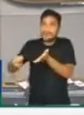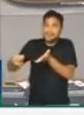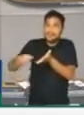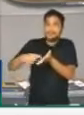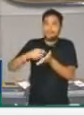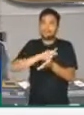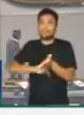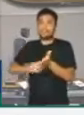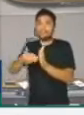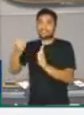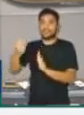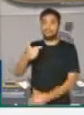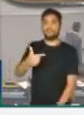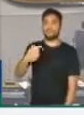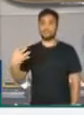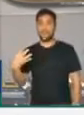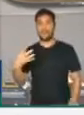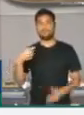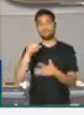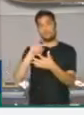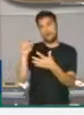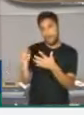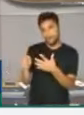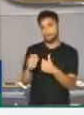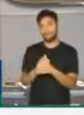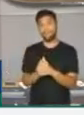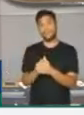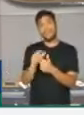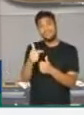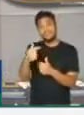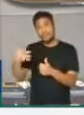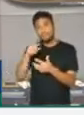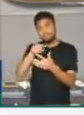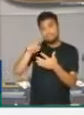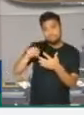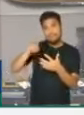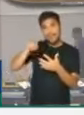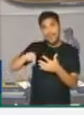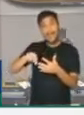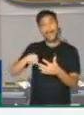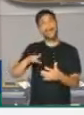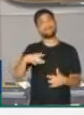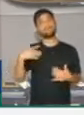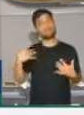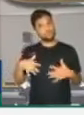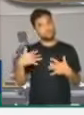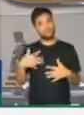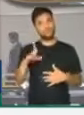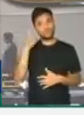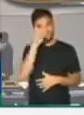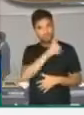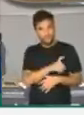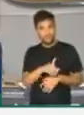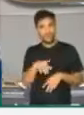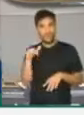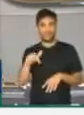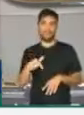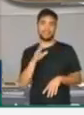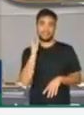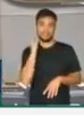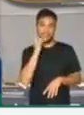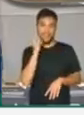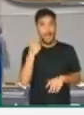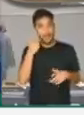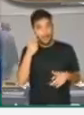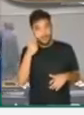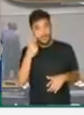sancionado, o presidente vetou 24 pontos. E esses pontos são pontos considerados polêmicos pelos parlamentares aqui. Vamos